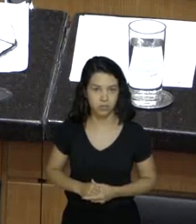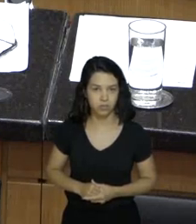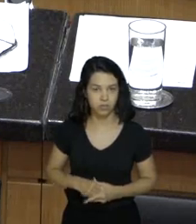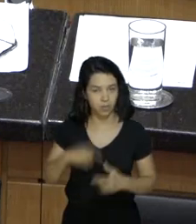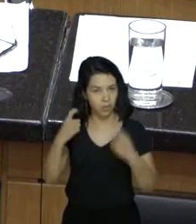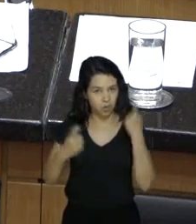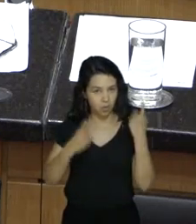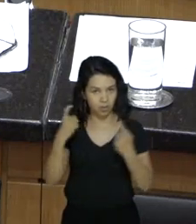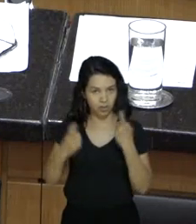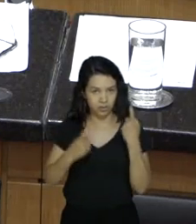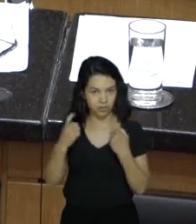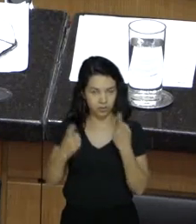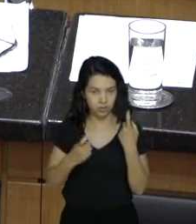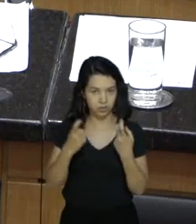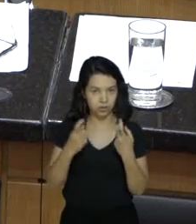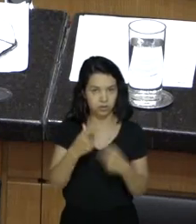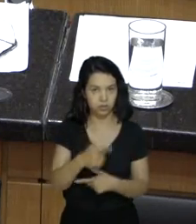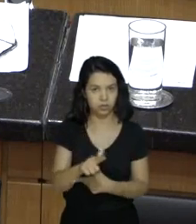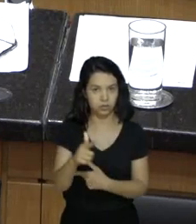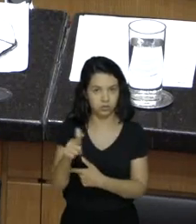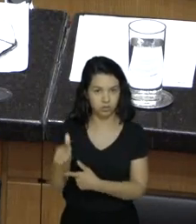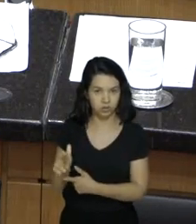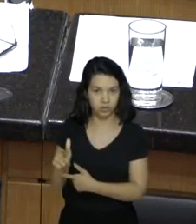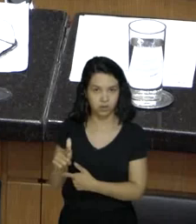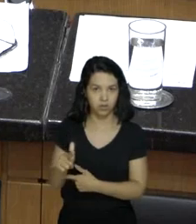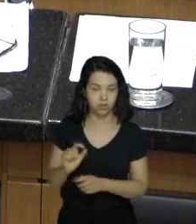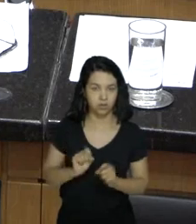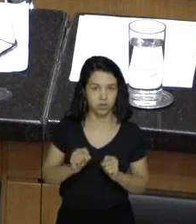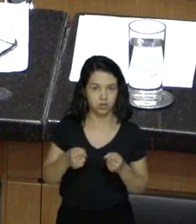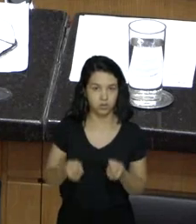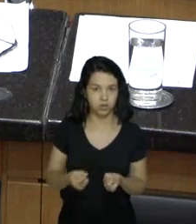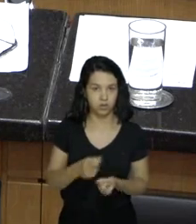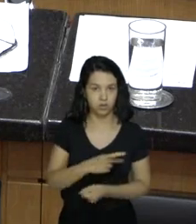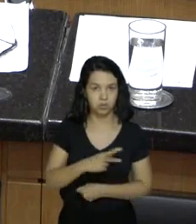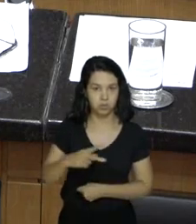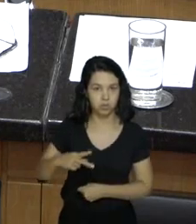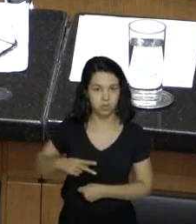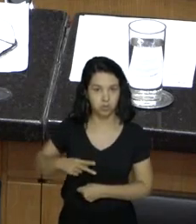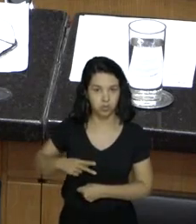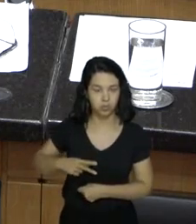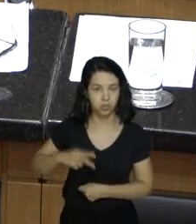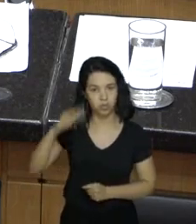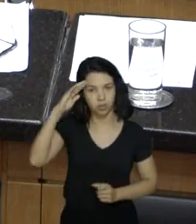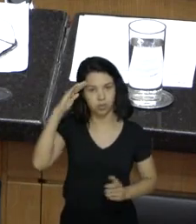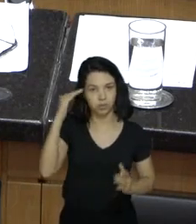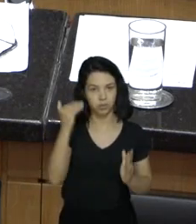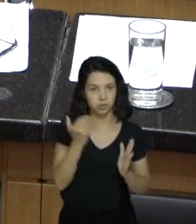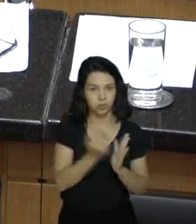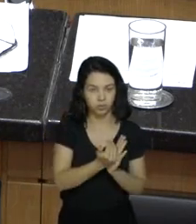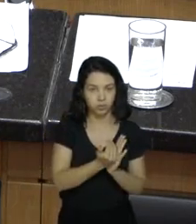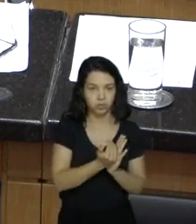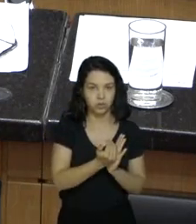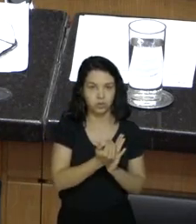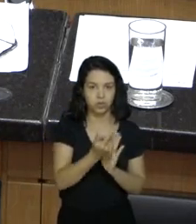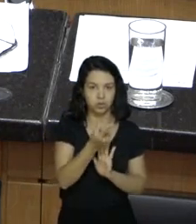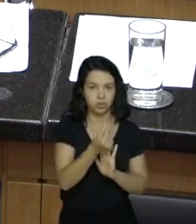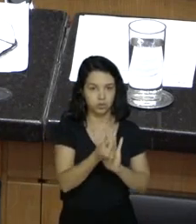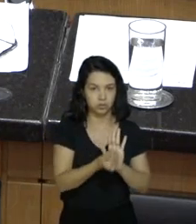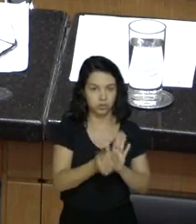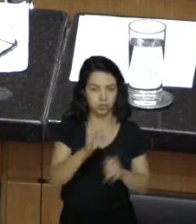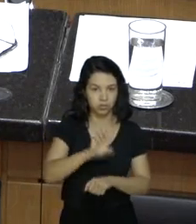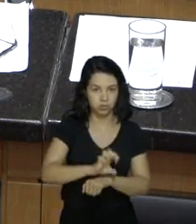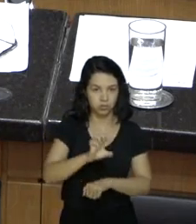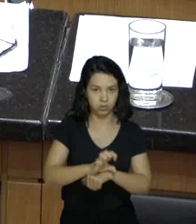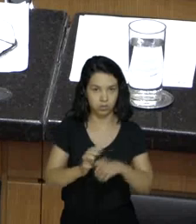preocupação, porque o defensor público tem que cumprir o orçamento do Estado. Não pode